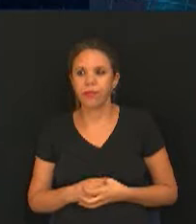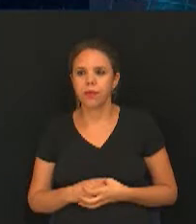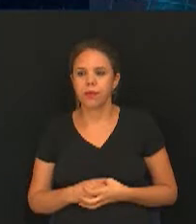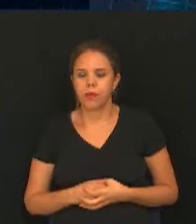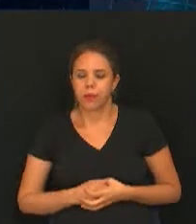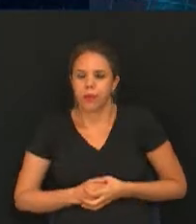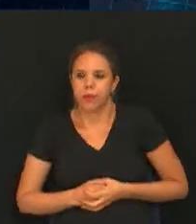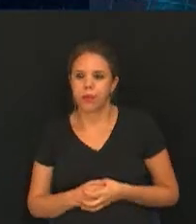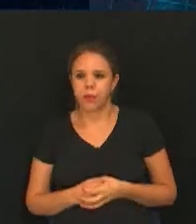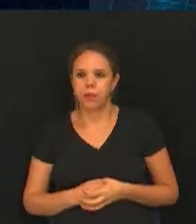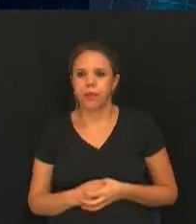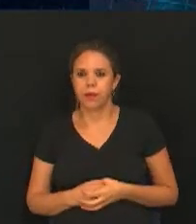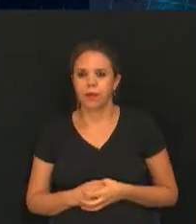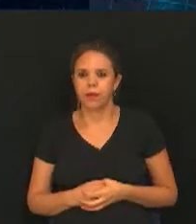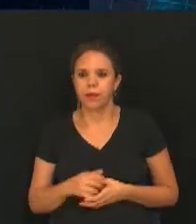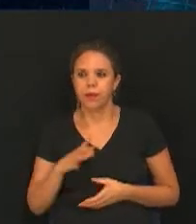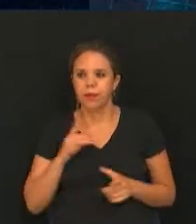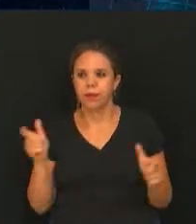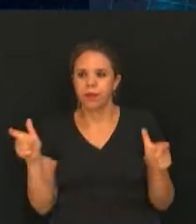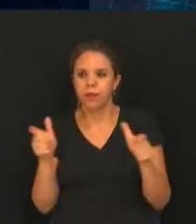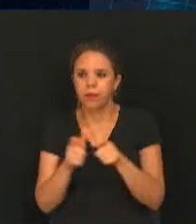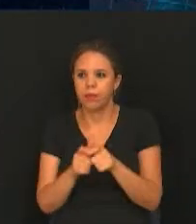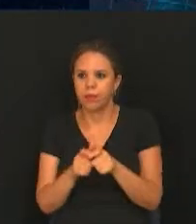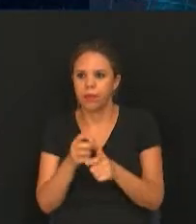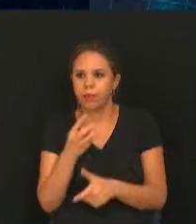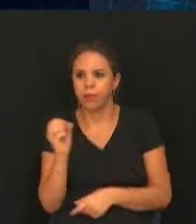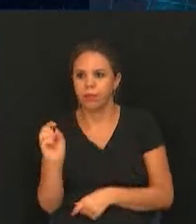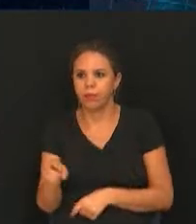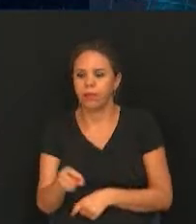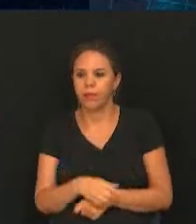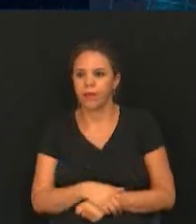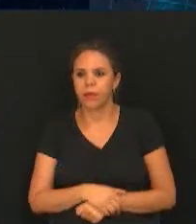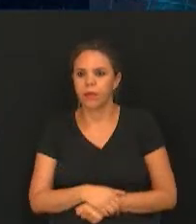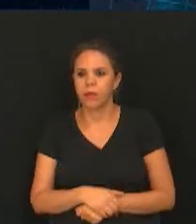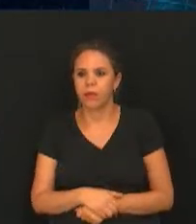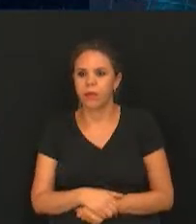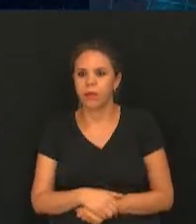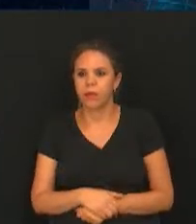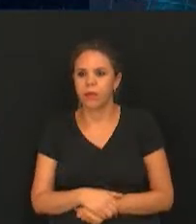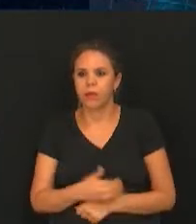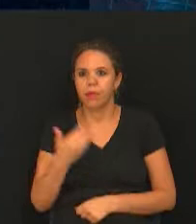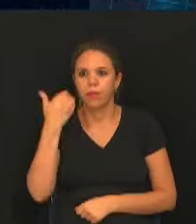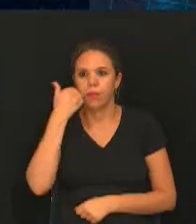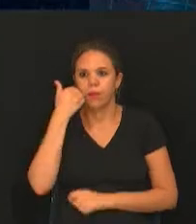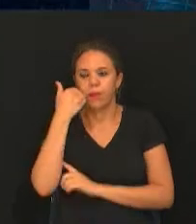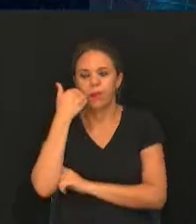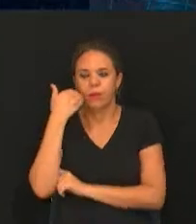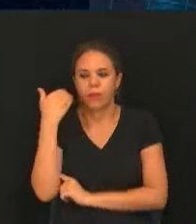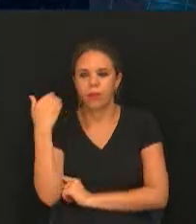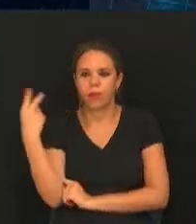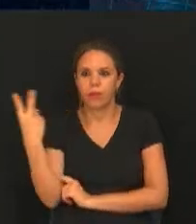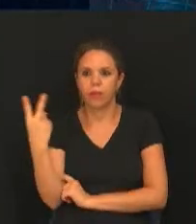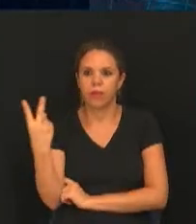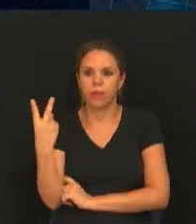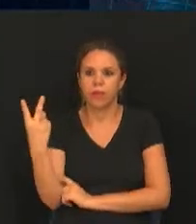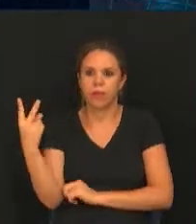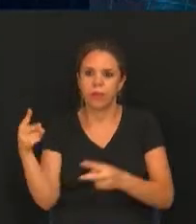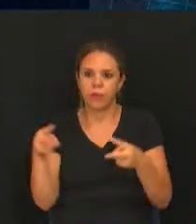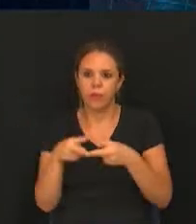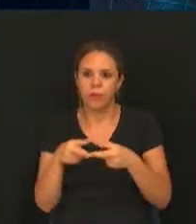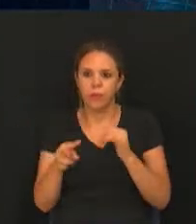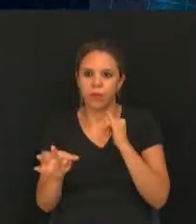30.432 casos, agora os municípios com menos de 30 mil casos aqui na RMC. Santa Bárbara do Oeste, Valinhos,